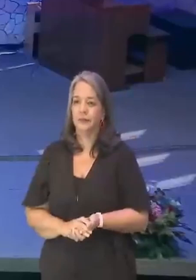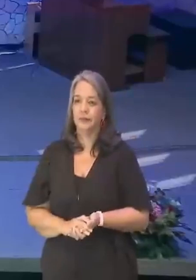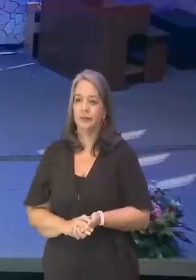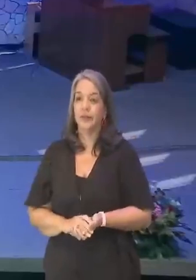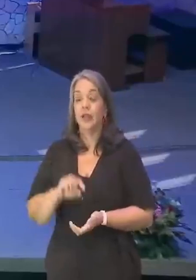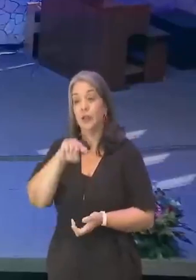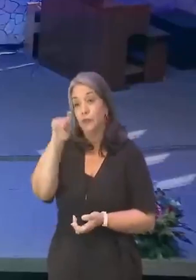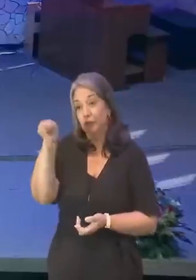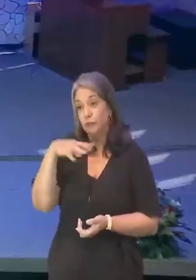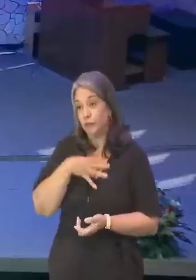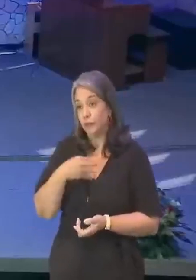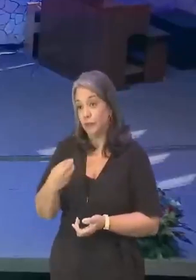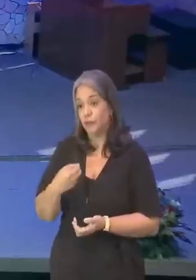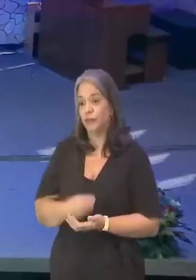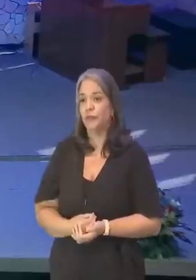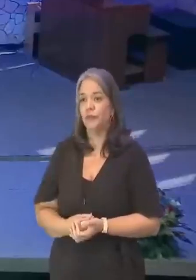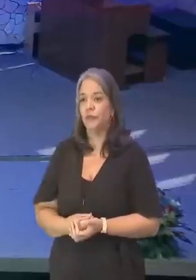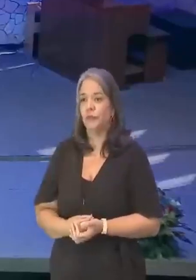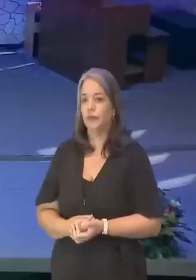como filho,